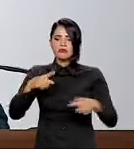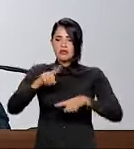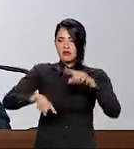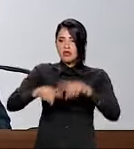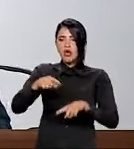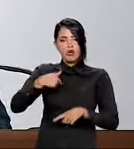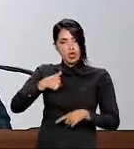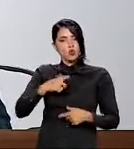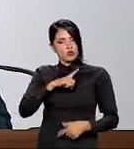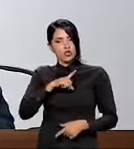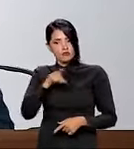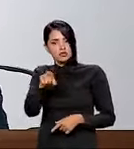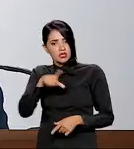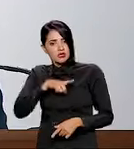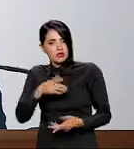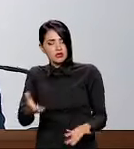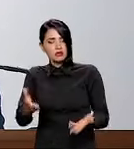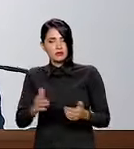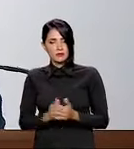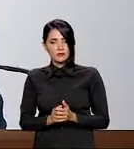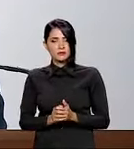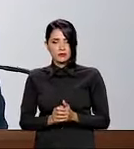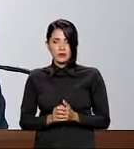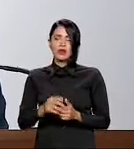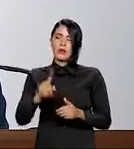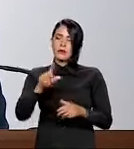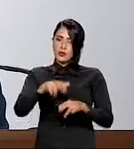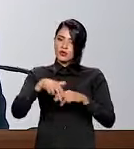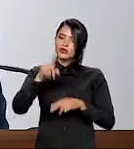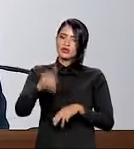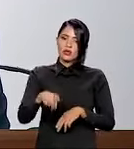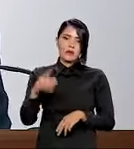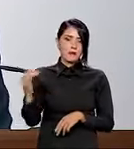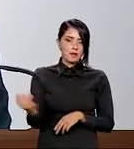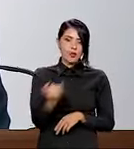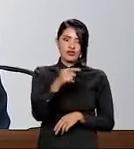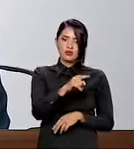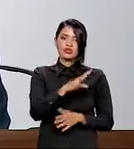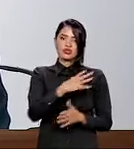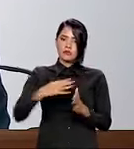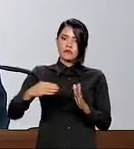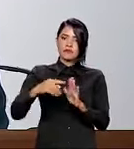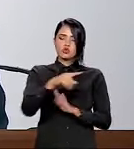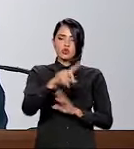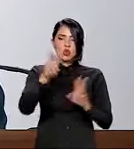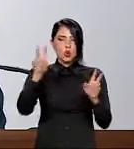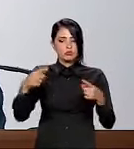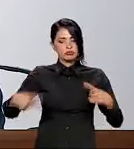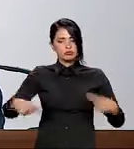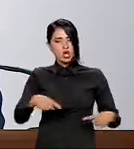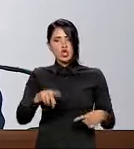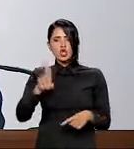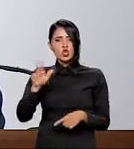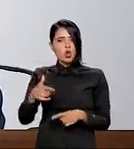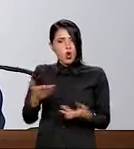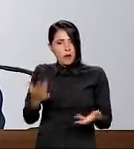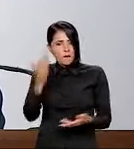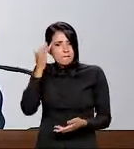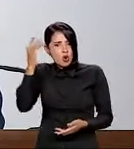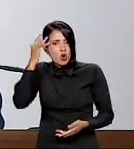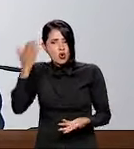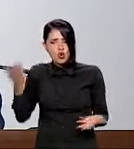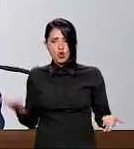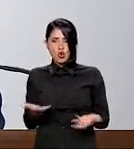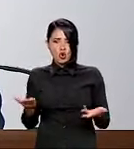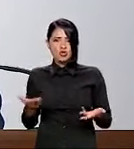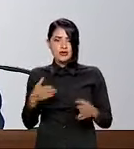você tem. É para isso que vai ser muito importante a questão da Amazônia. Ela nunca esteve tão na moda como